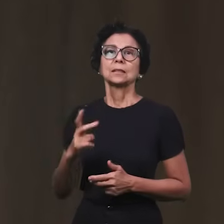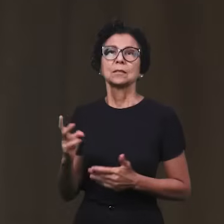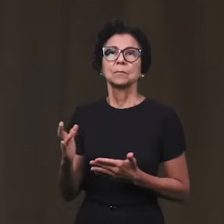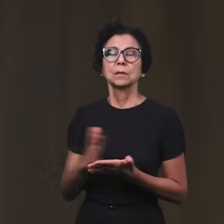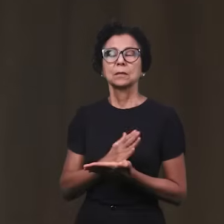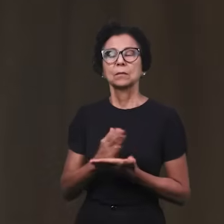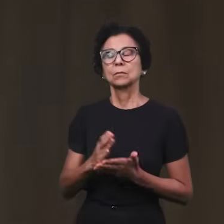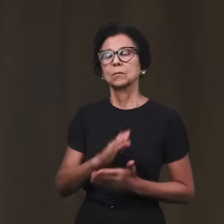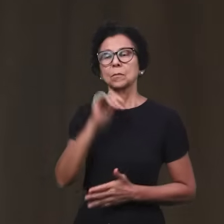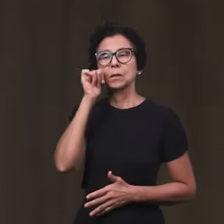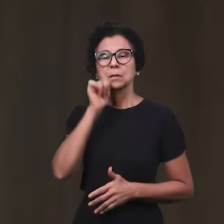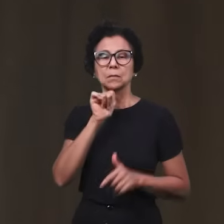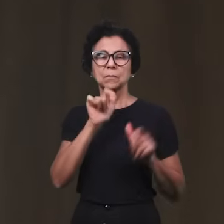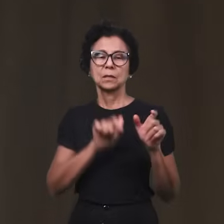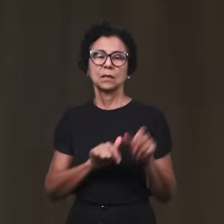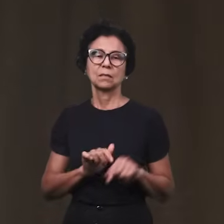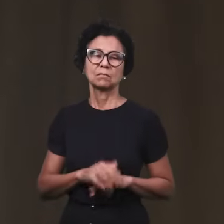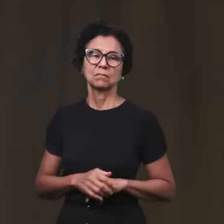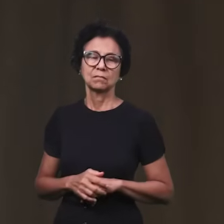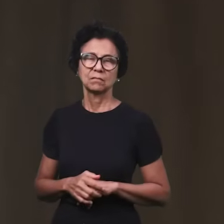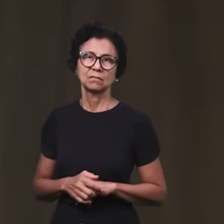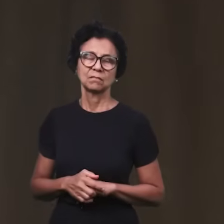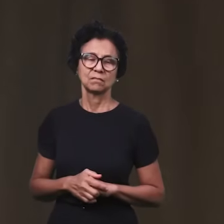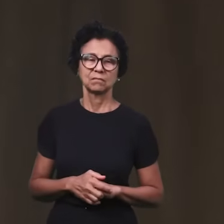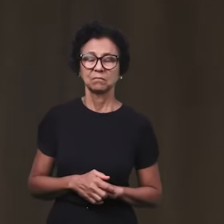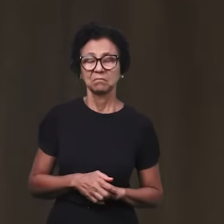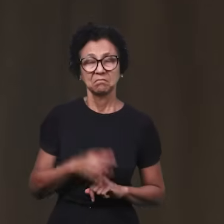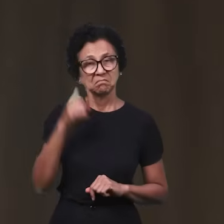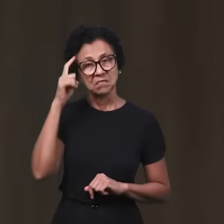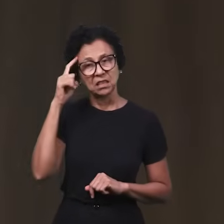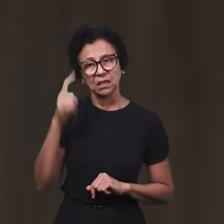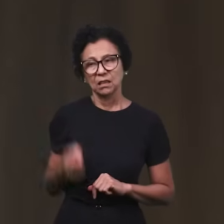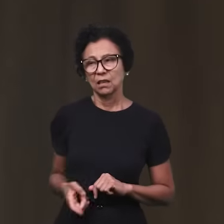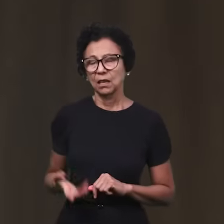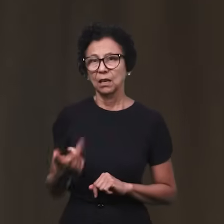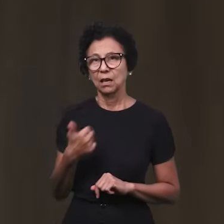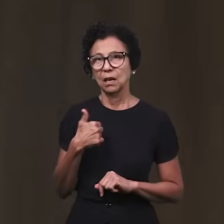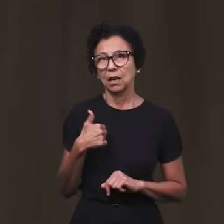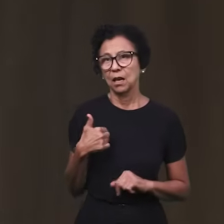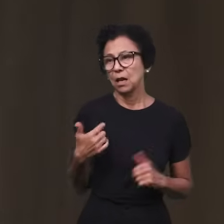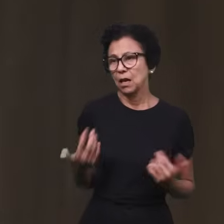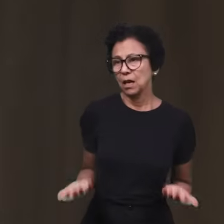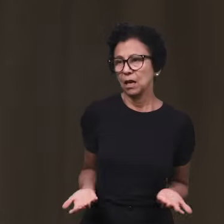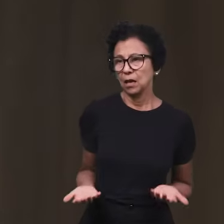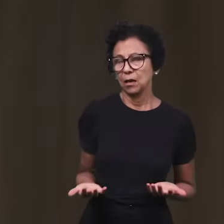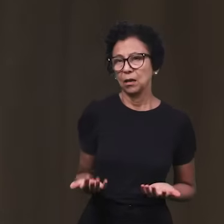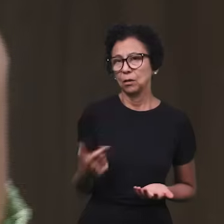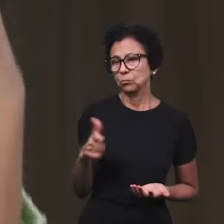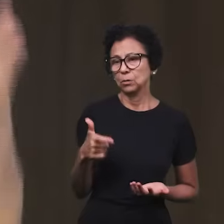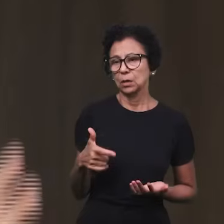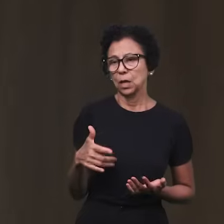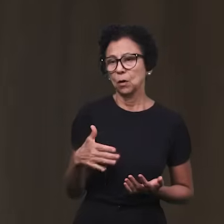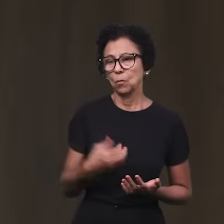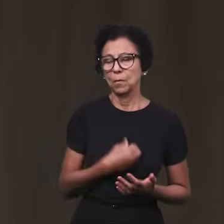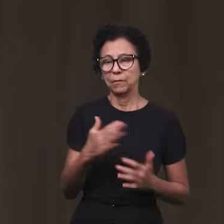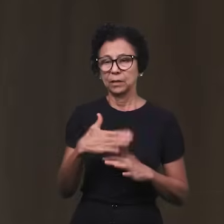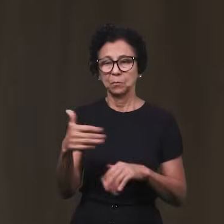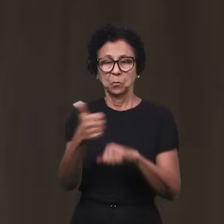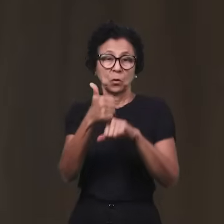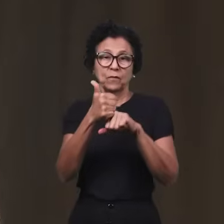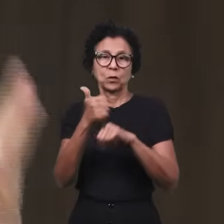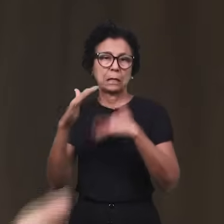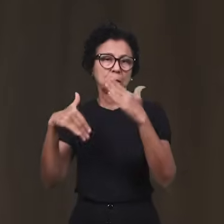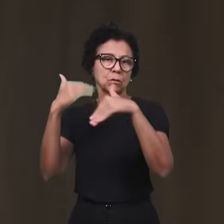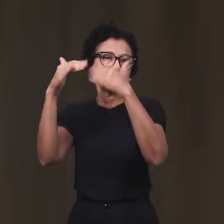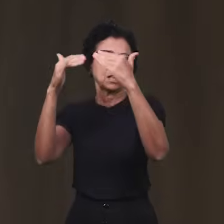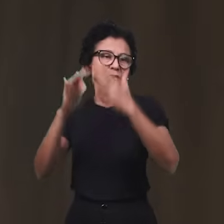E aí algumas mulheres muitas vezes podem pensar assim, eu não tenho uma vida, talvez uma vida profissional tão bem sucedida, que